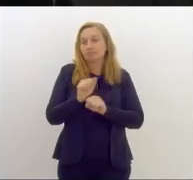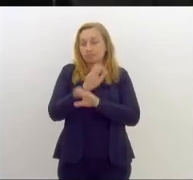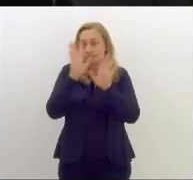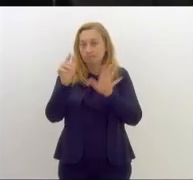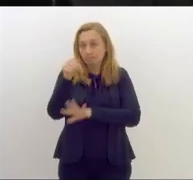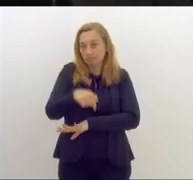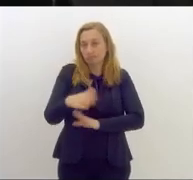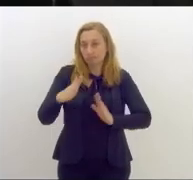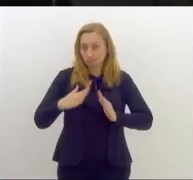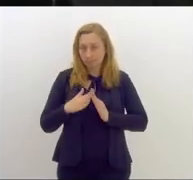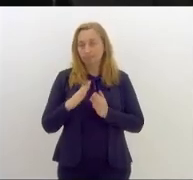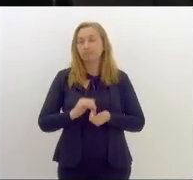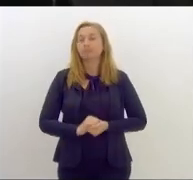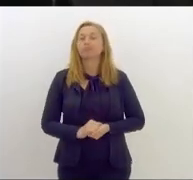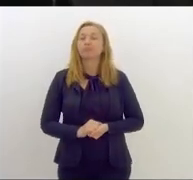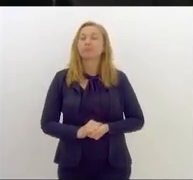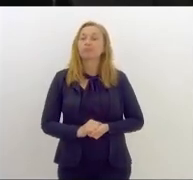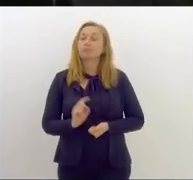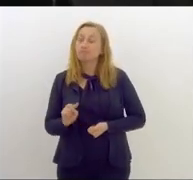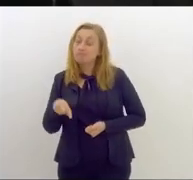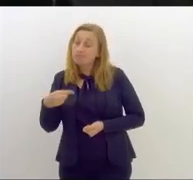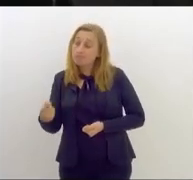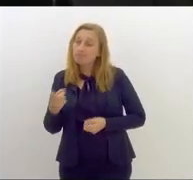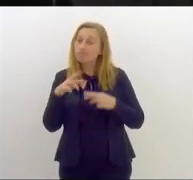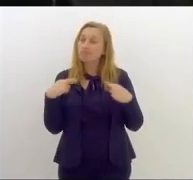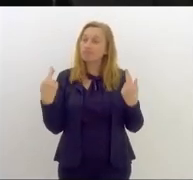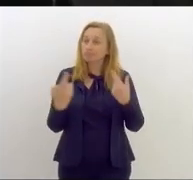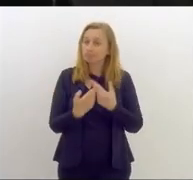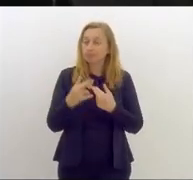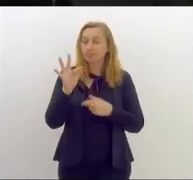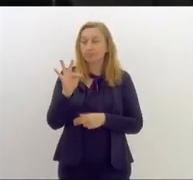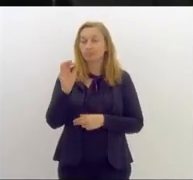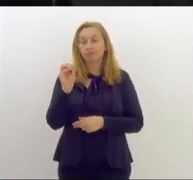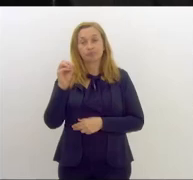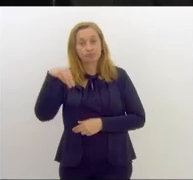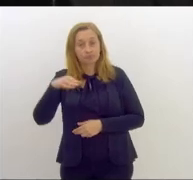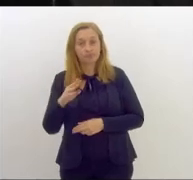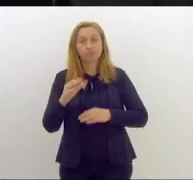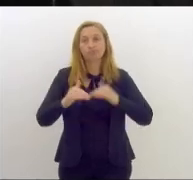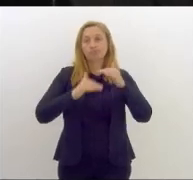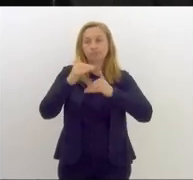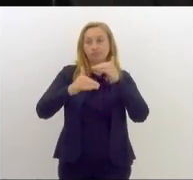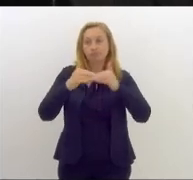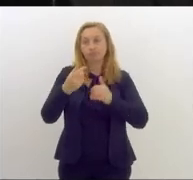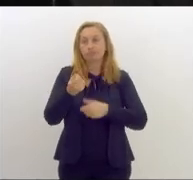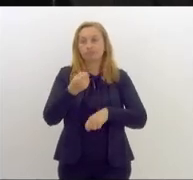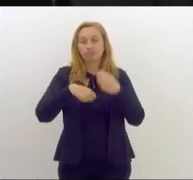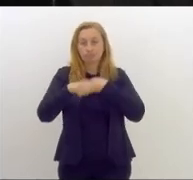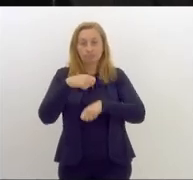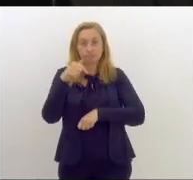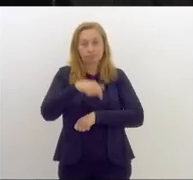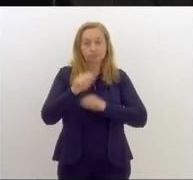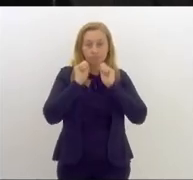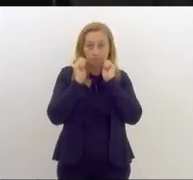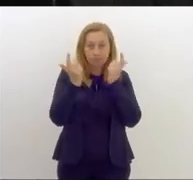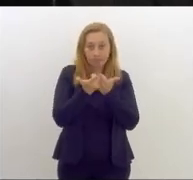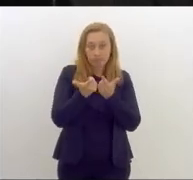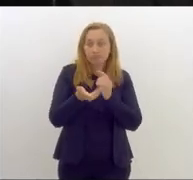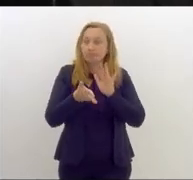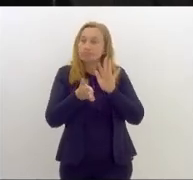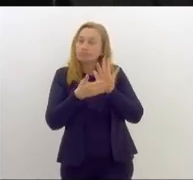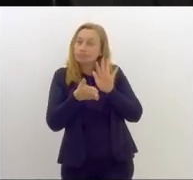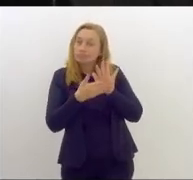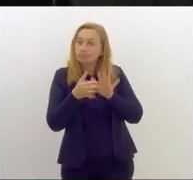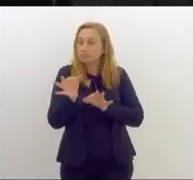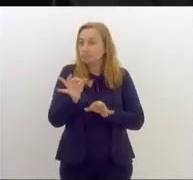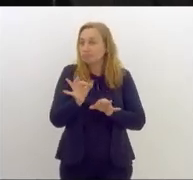aqui nessa casa depois de uma reunião do Fórum de desenvolvimento econômico aqui da alerj propor